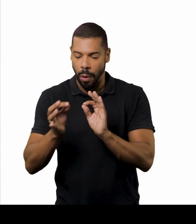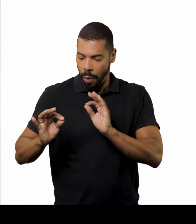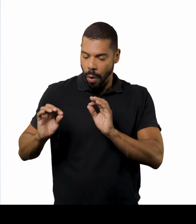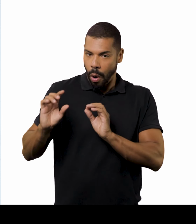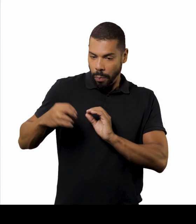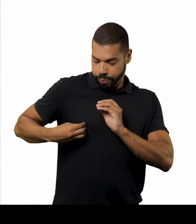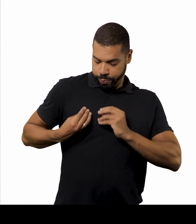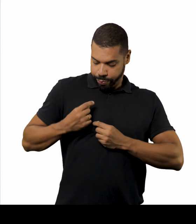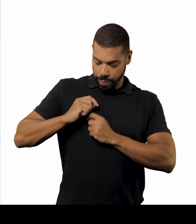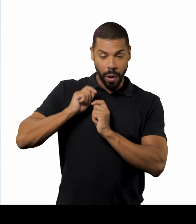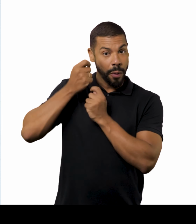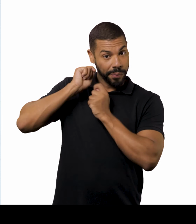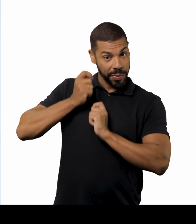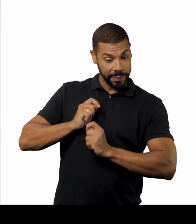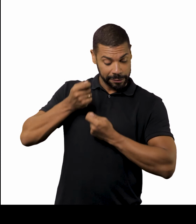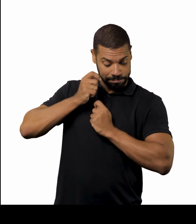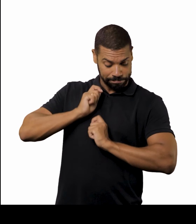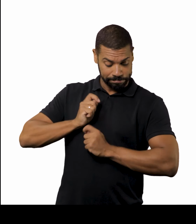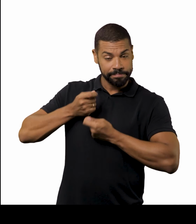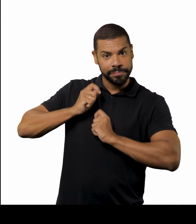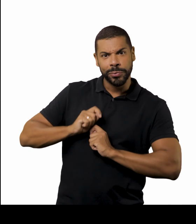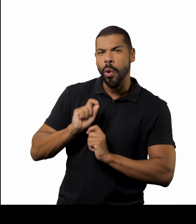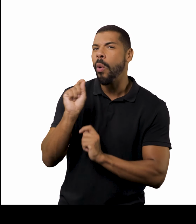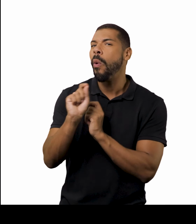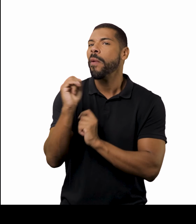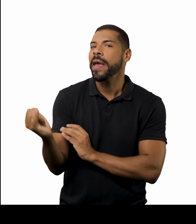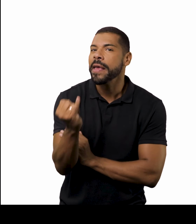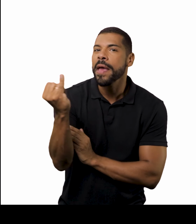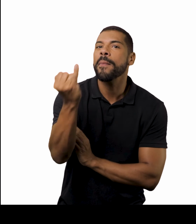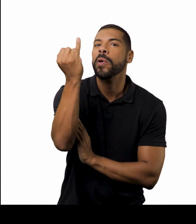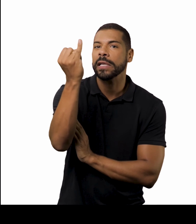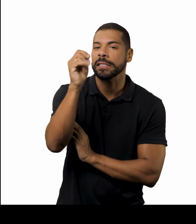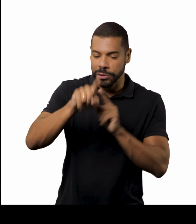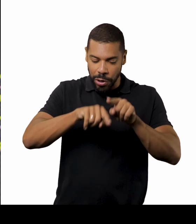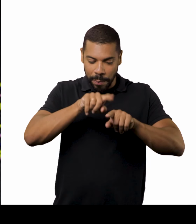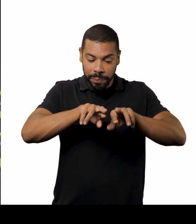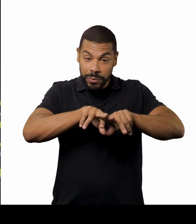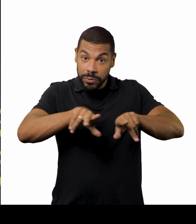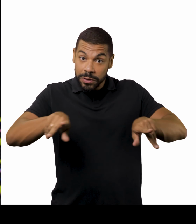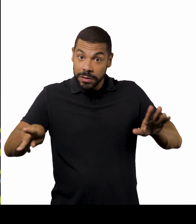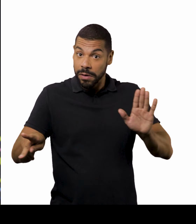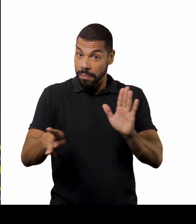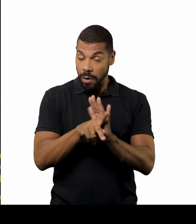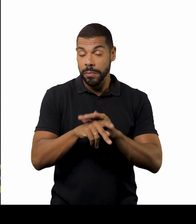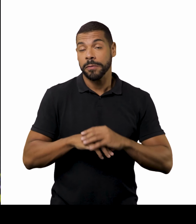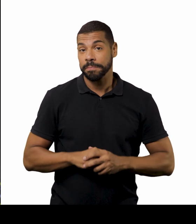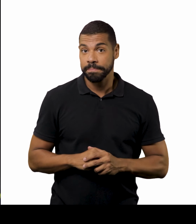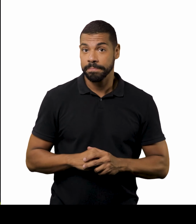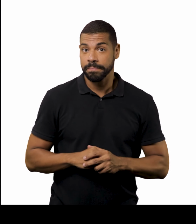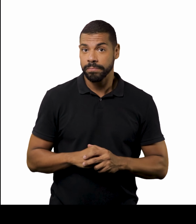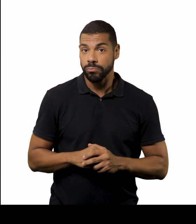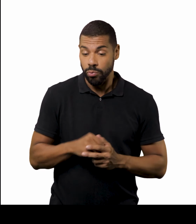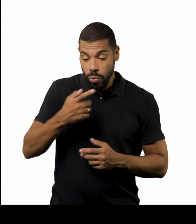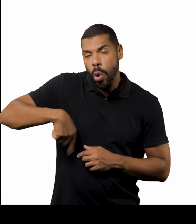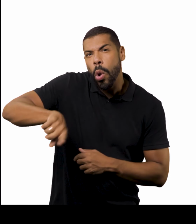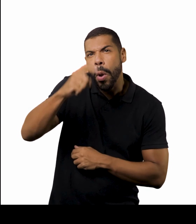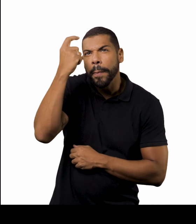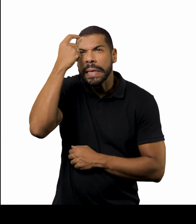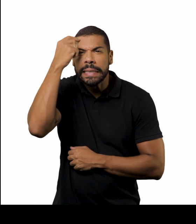com miçanga e com cabelo foi muito pensando na importância desses materiais, desses objetos, desses